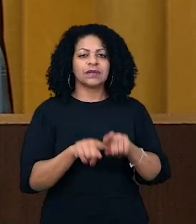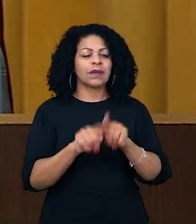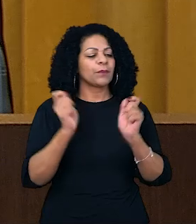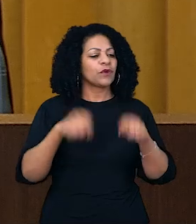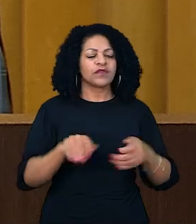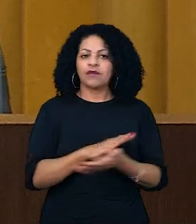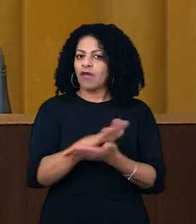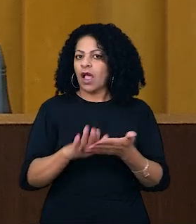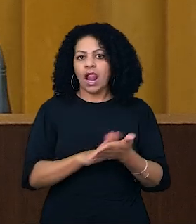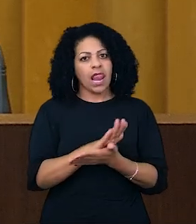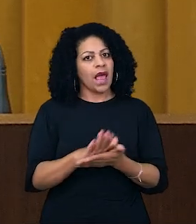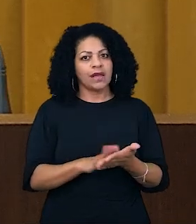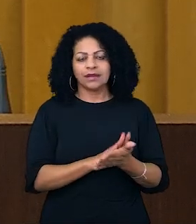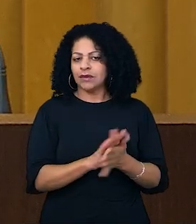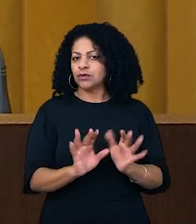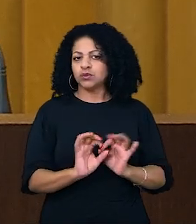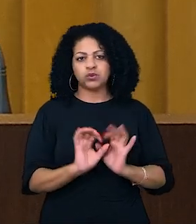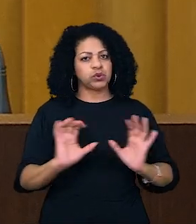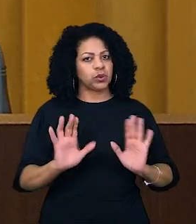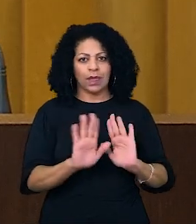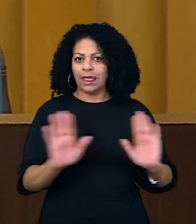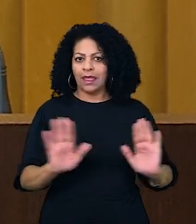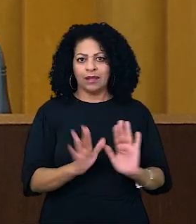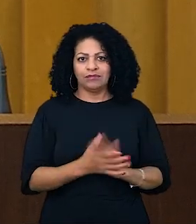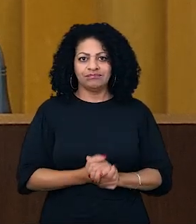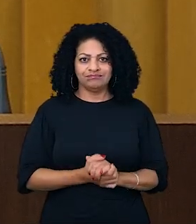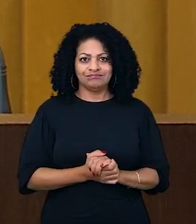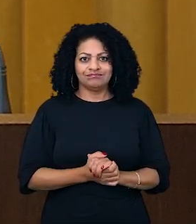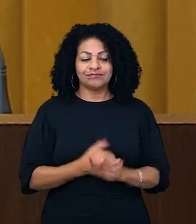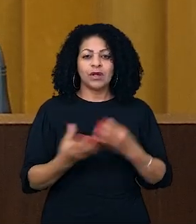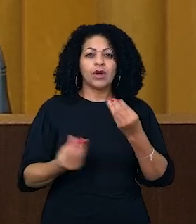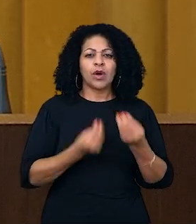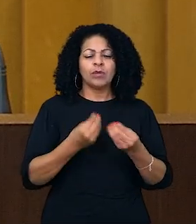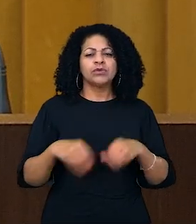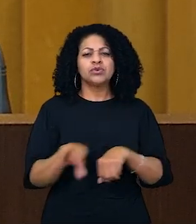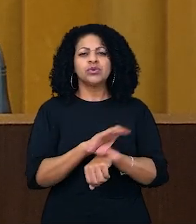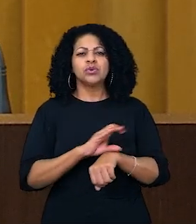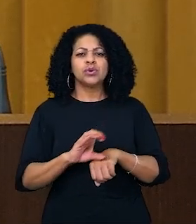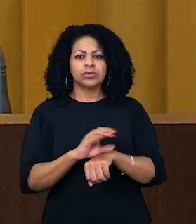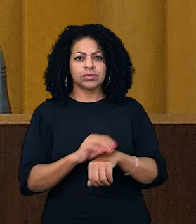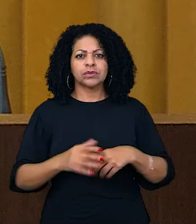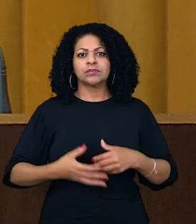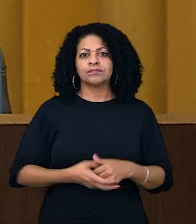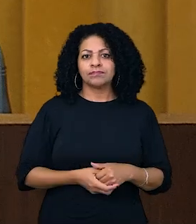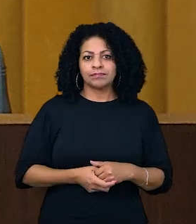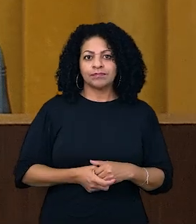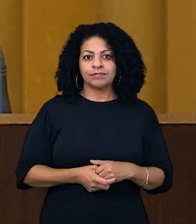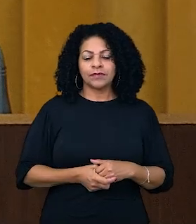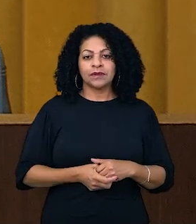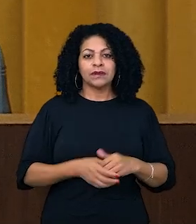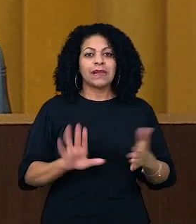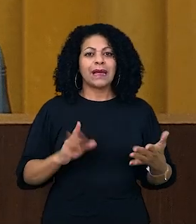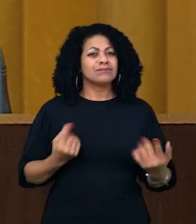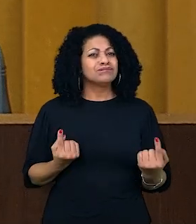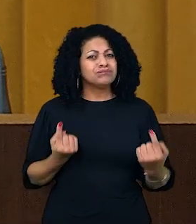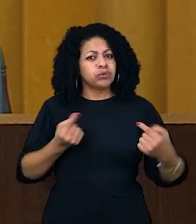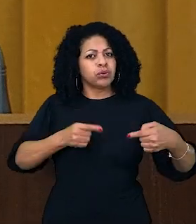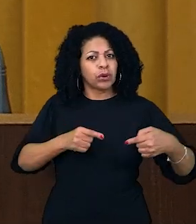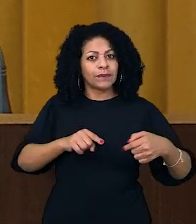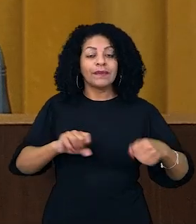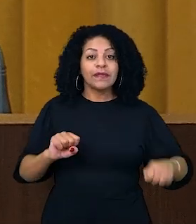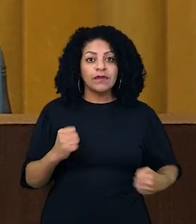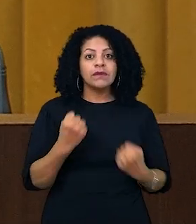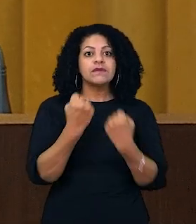é possível se valer do princípio constitucional da ampla